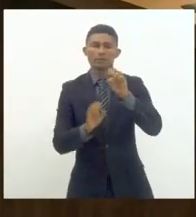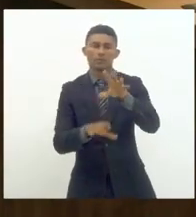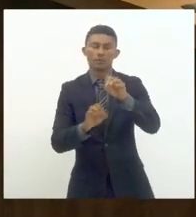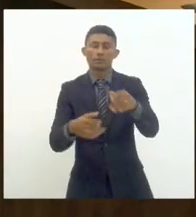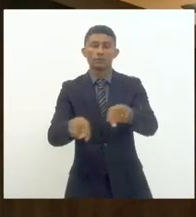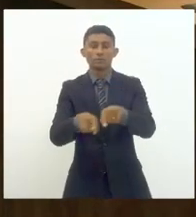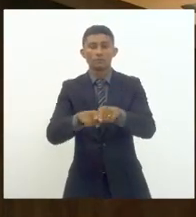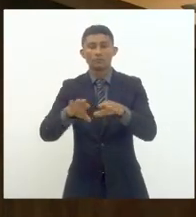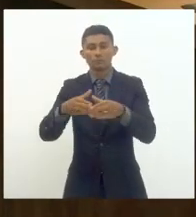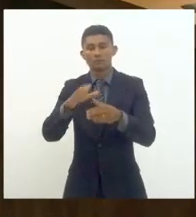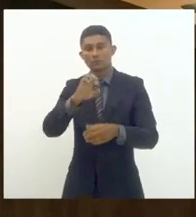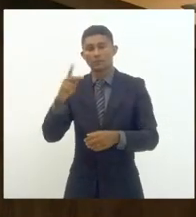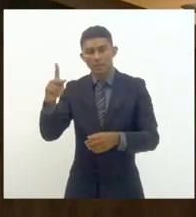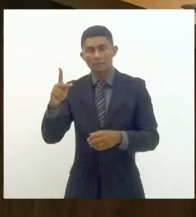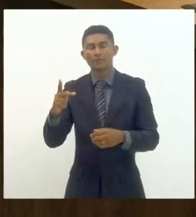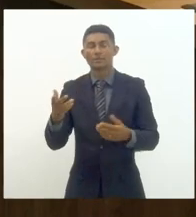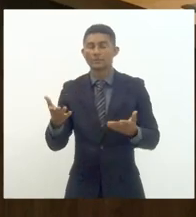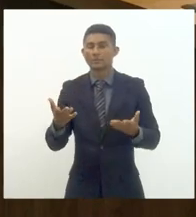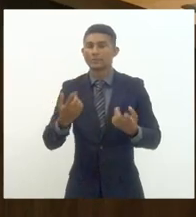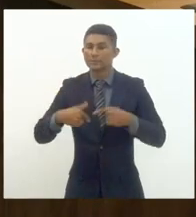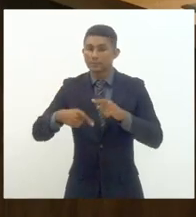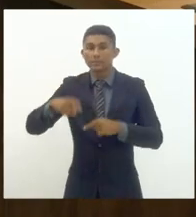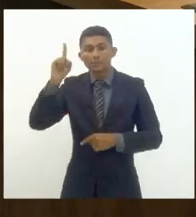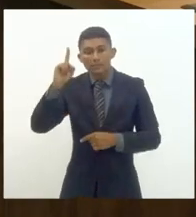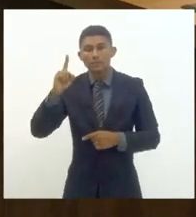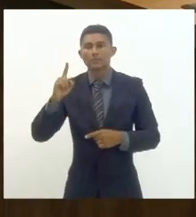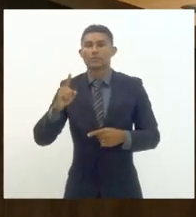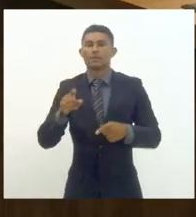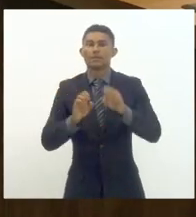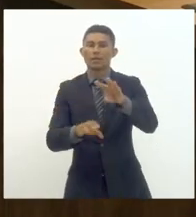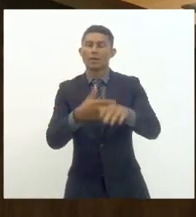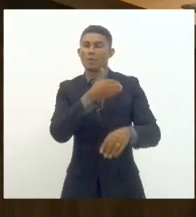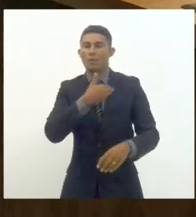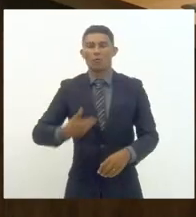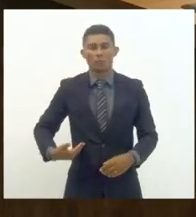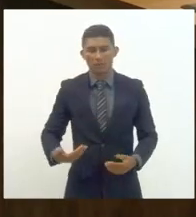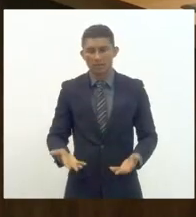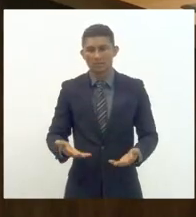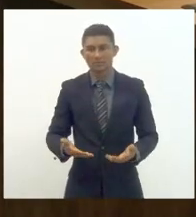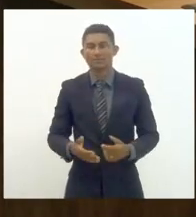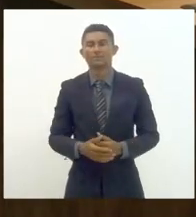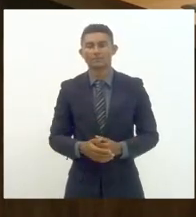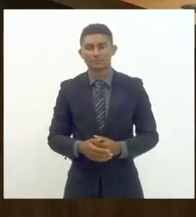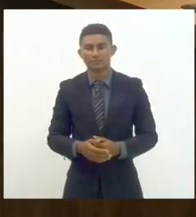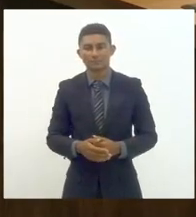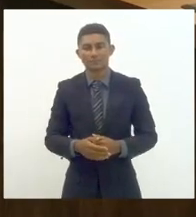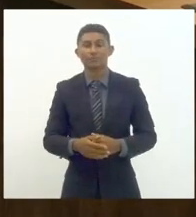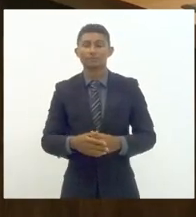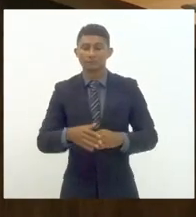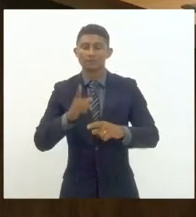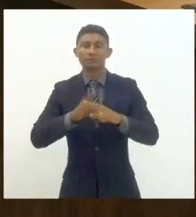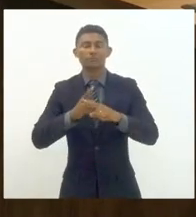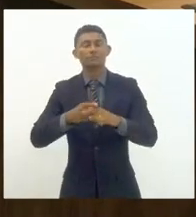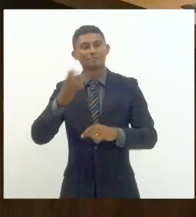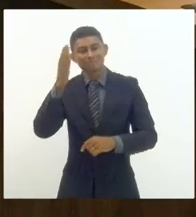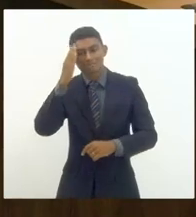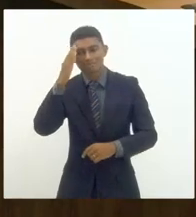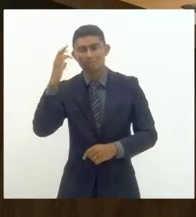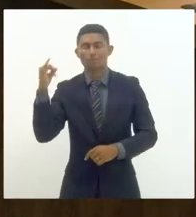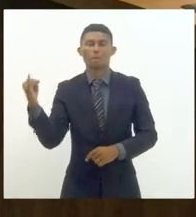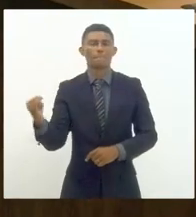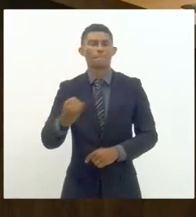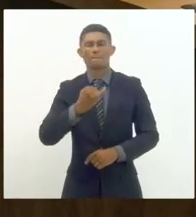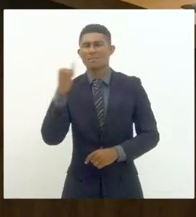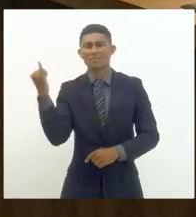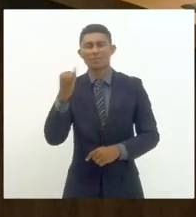CEP, viva a educação pública, porque essa medida não é uma medida apenas de natureza corporativa. Embora reconheça uma parte importantíssima